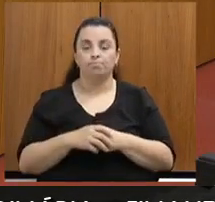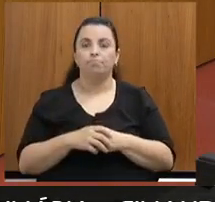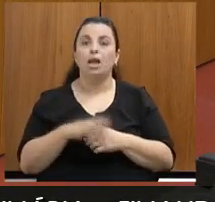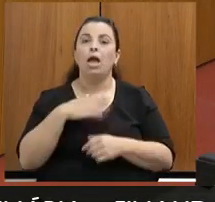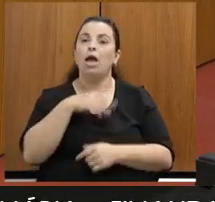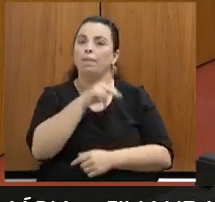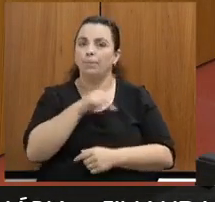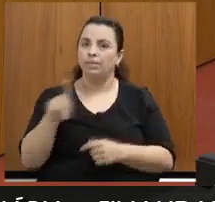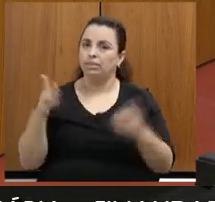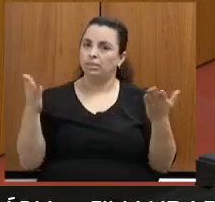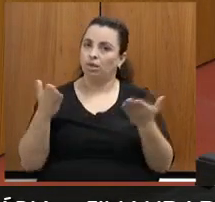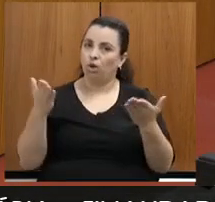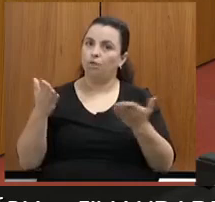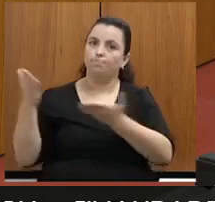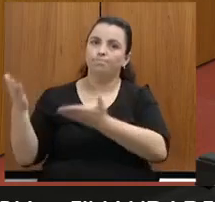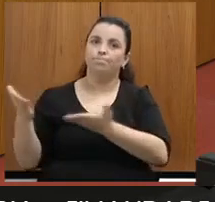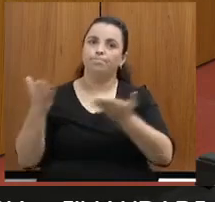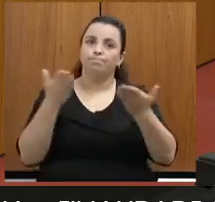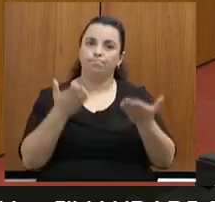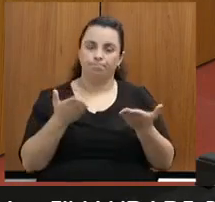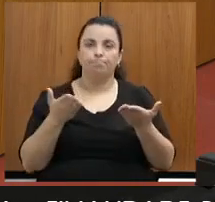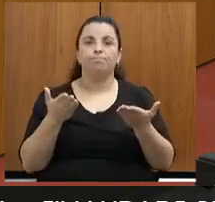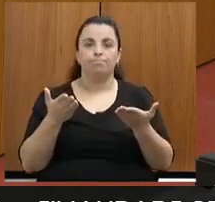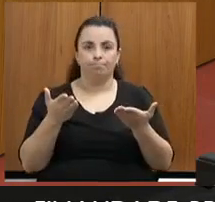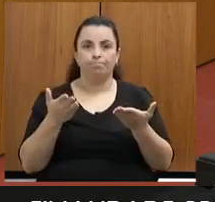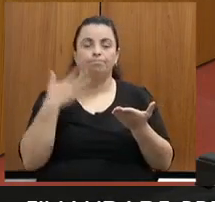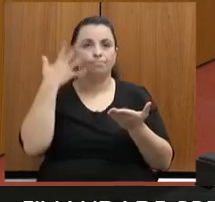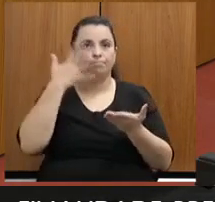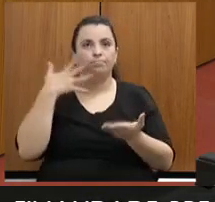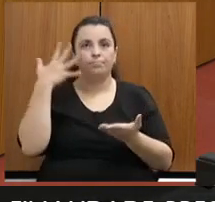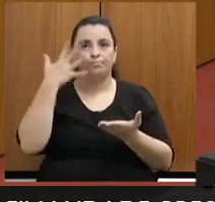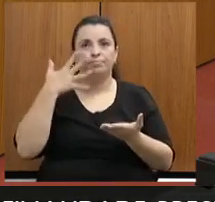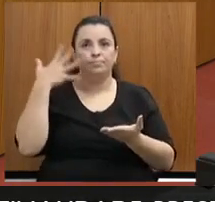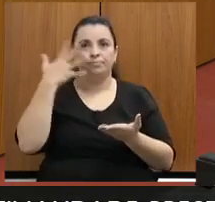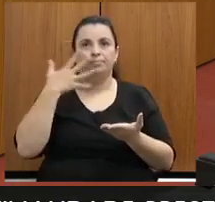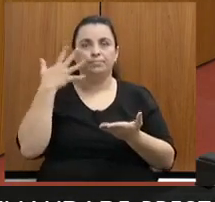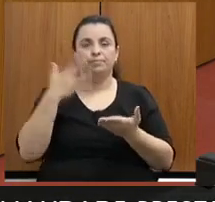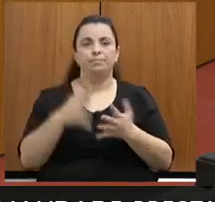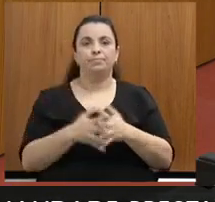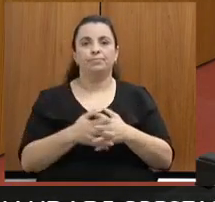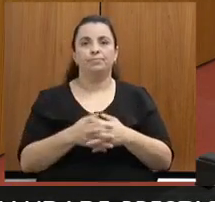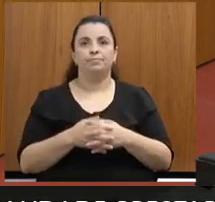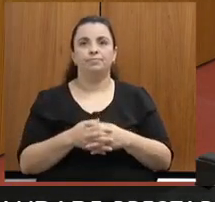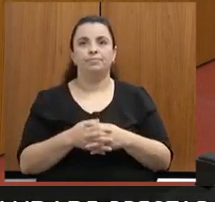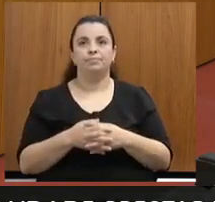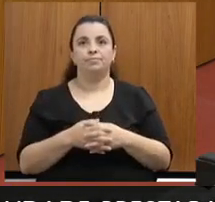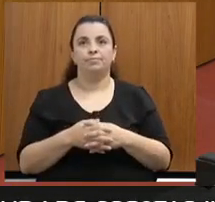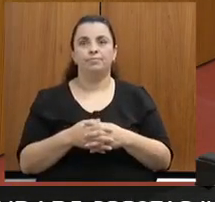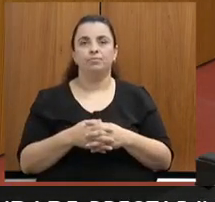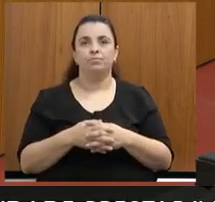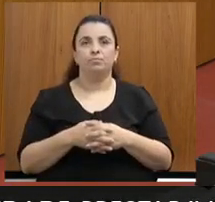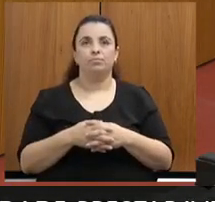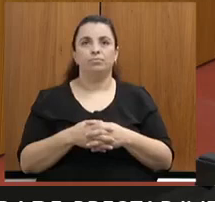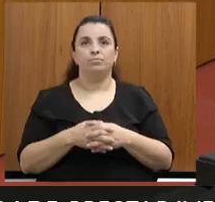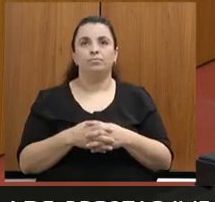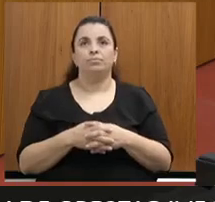o passo a palavra eu vou e cadê Flávio